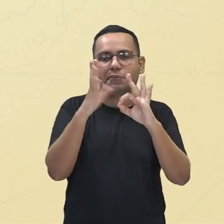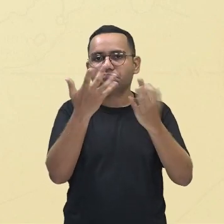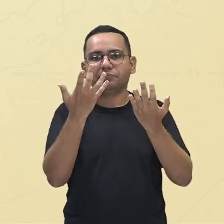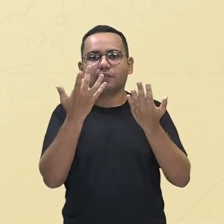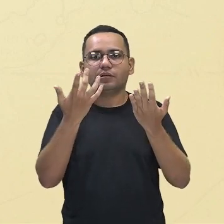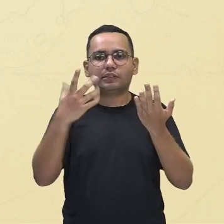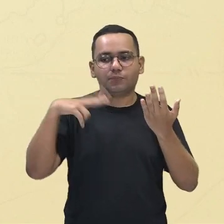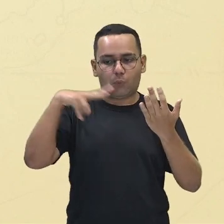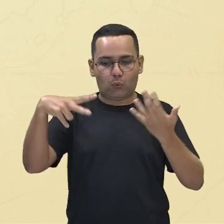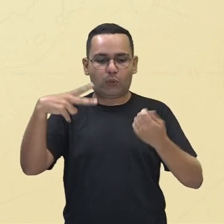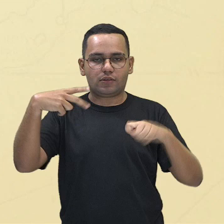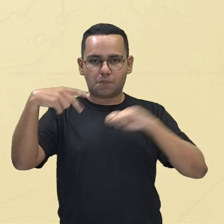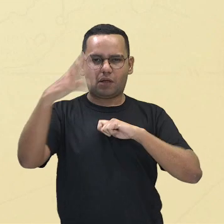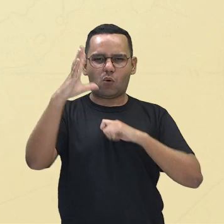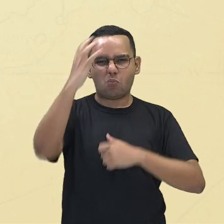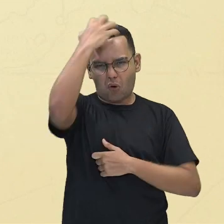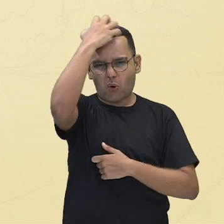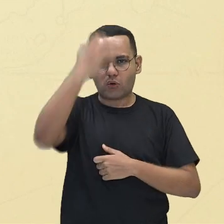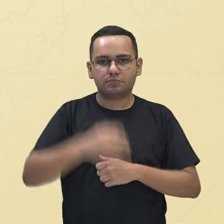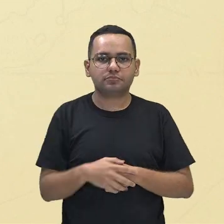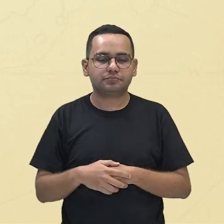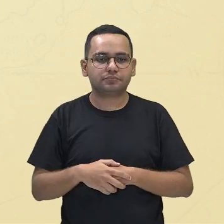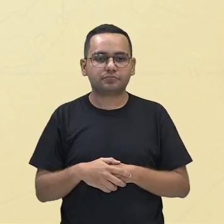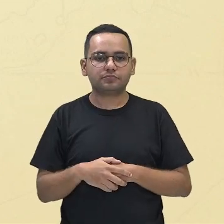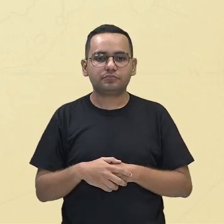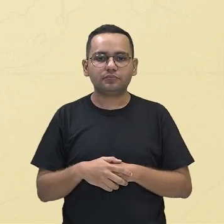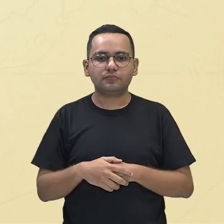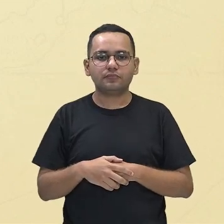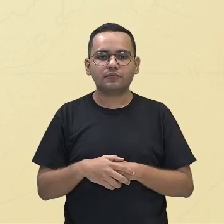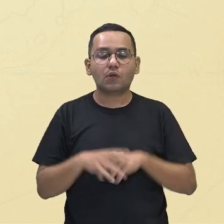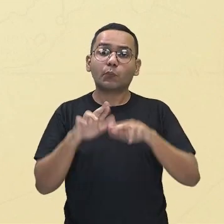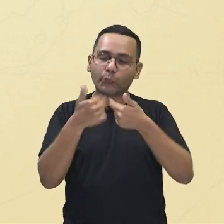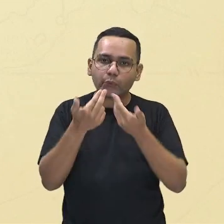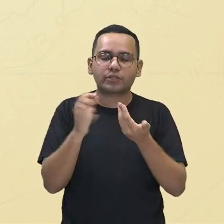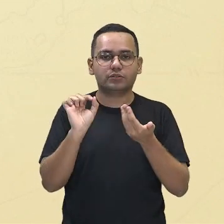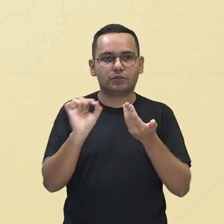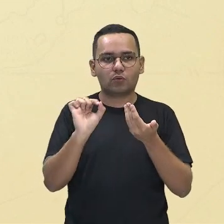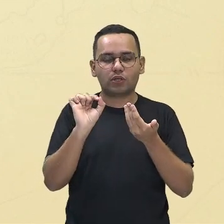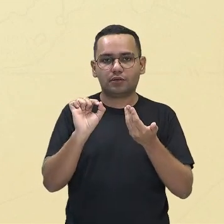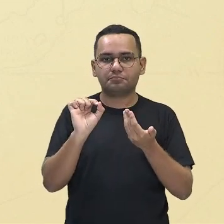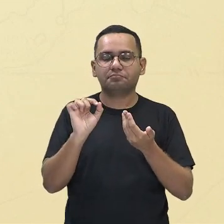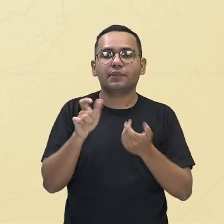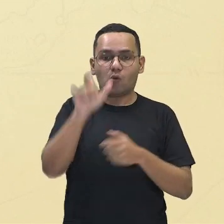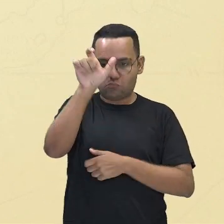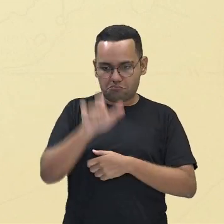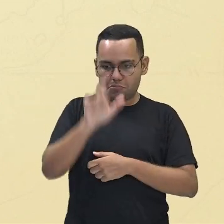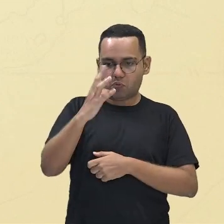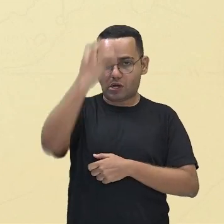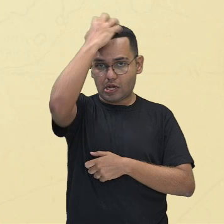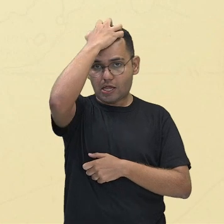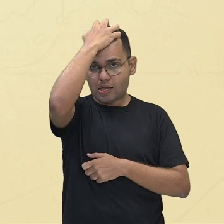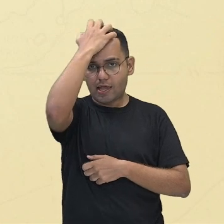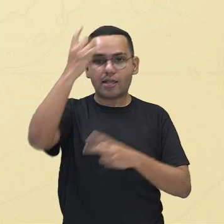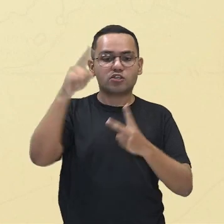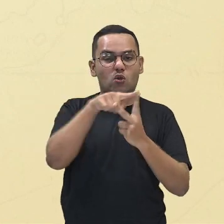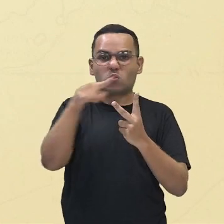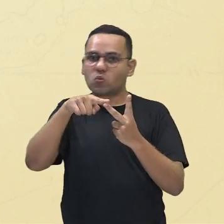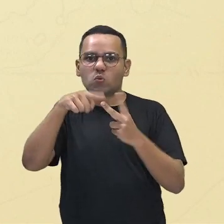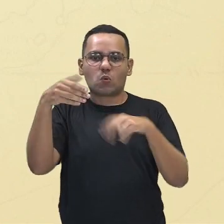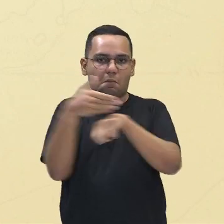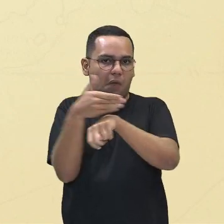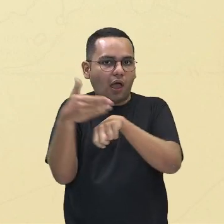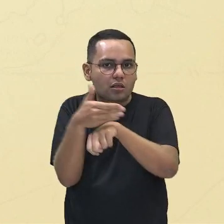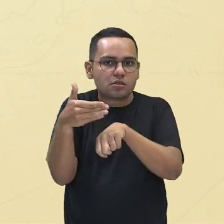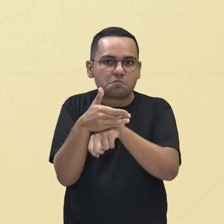Que no momento da União Ibérica, o rei era tanto de Portugal quanto da Espanha. Mas, professora, isso